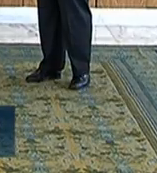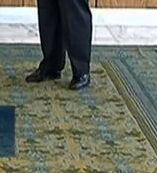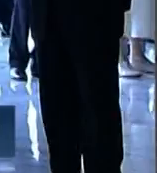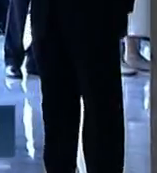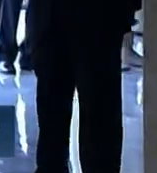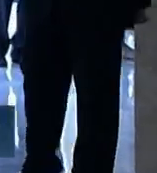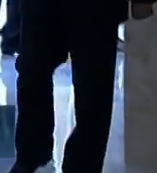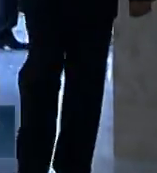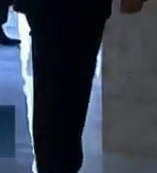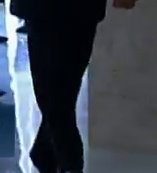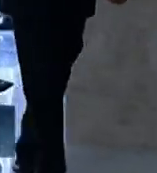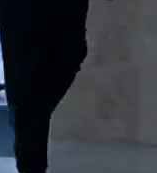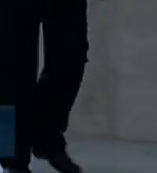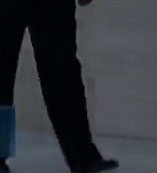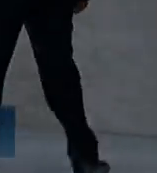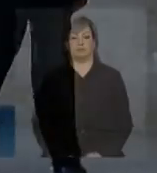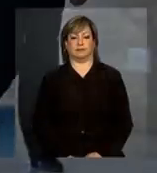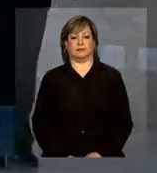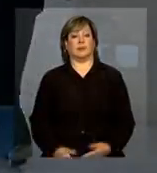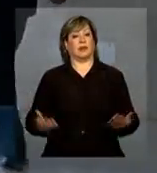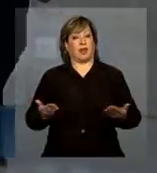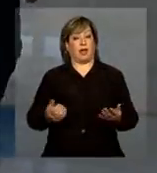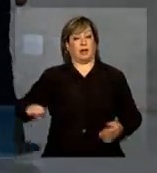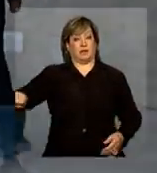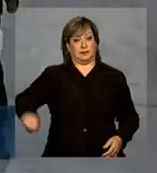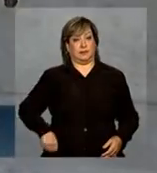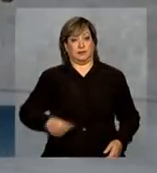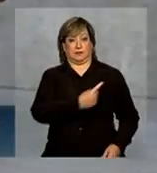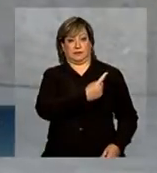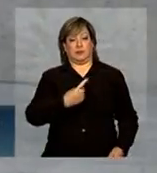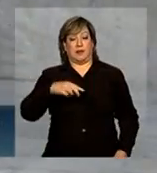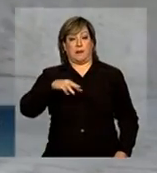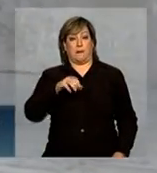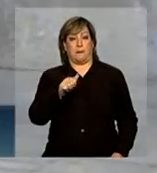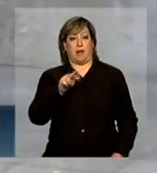O embaixador do Reino do Marrocos, Larbi Mukharik.